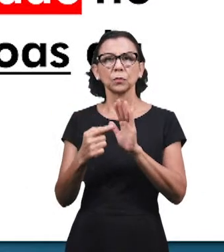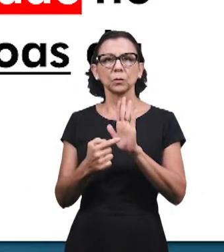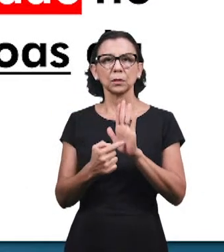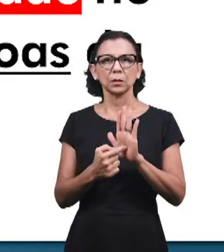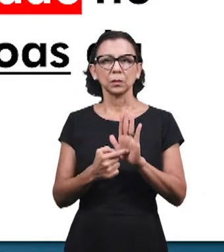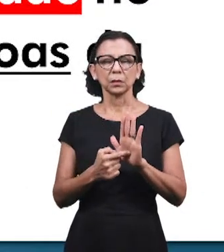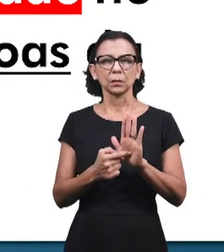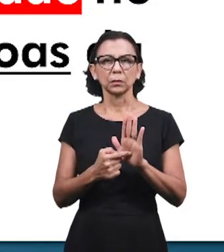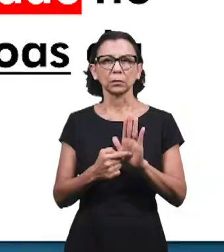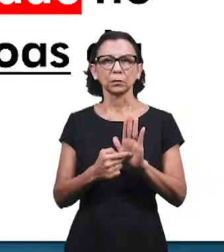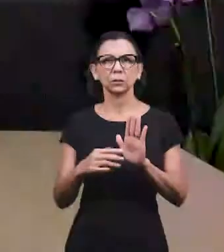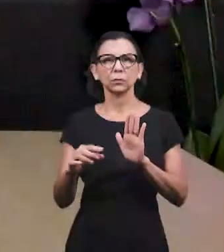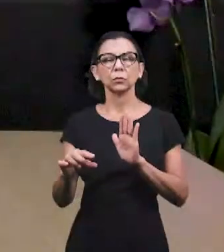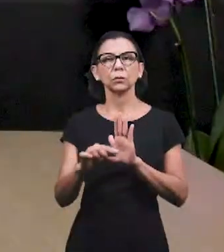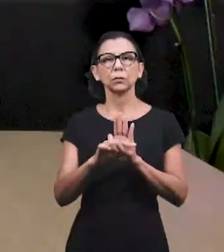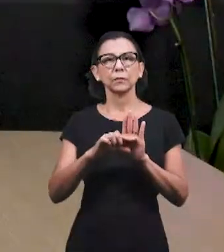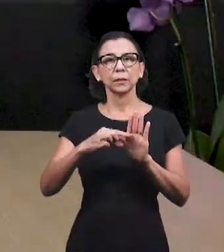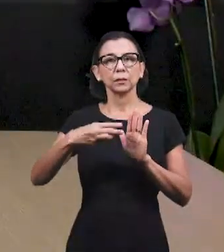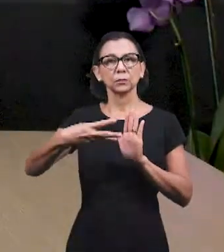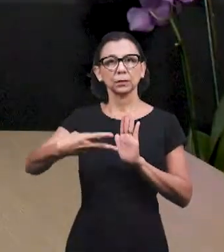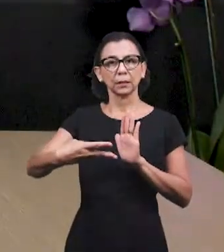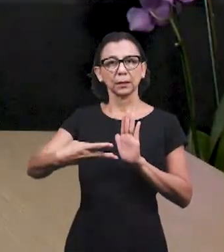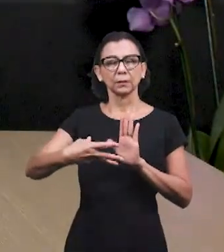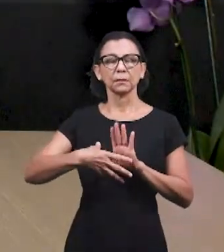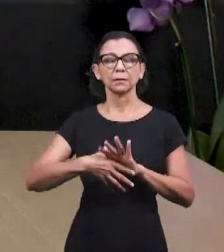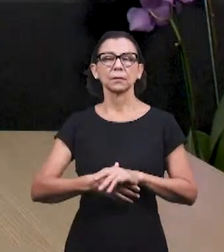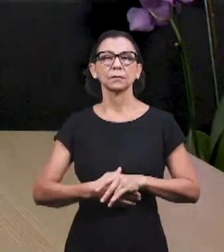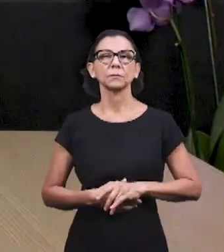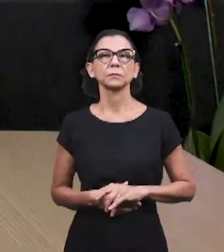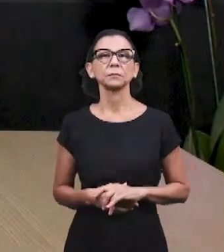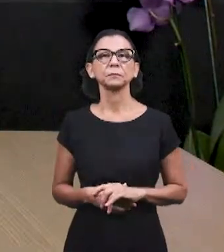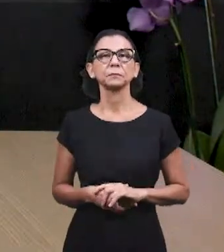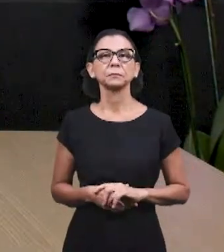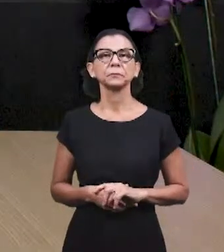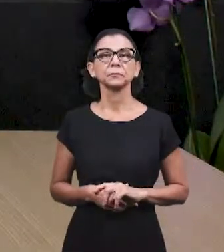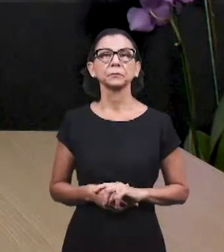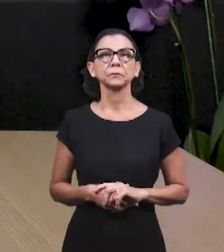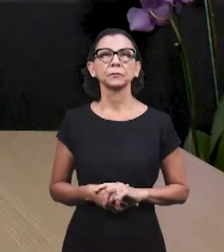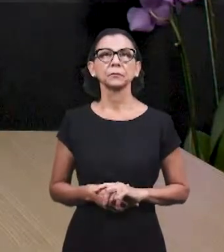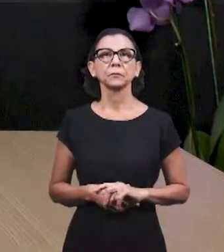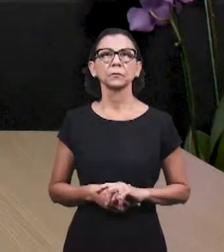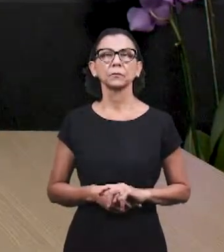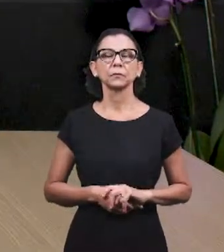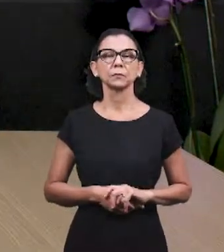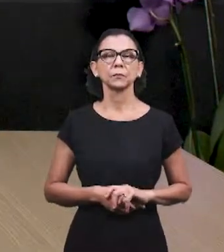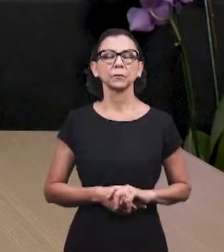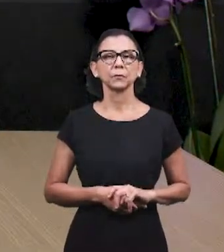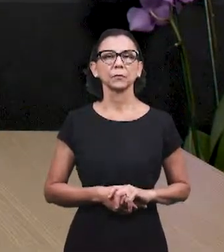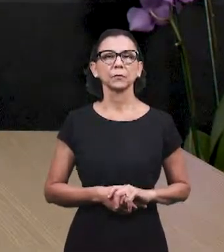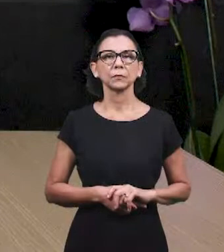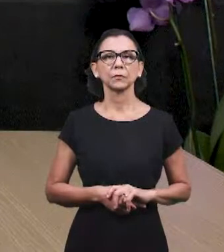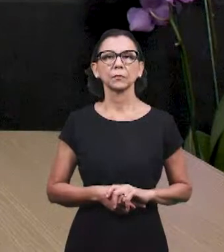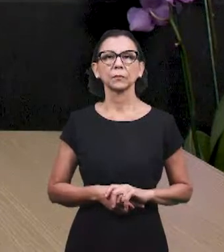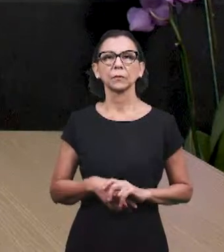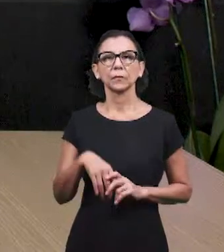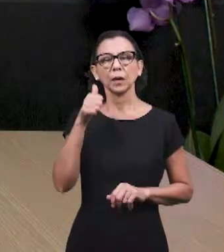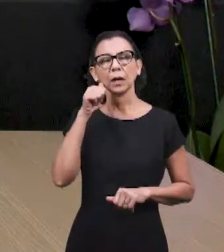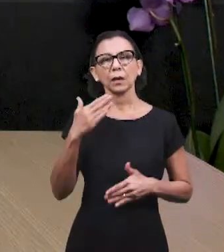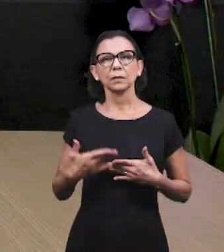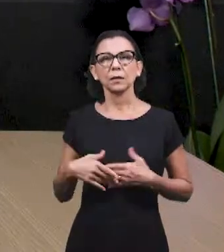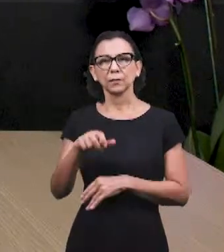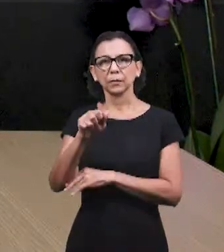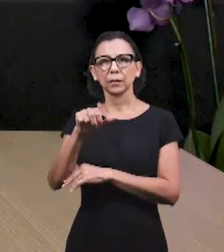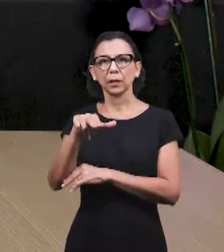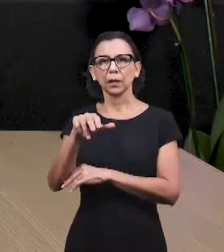verso 3. Muito bem, nós vamos dirigir essa pergunta agora à nossa irmã, Ana Caroline. Ana